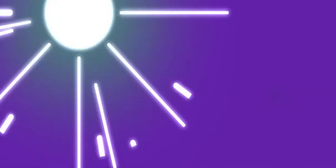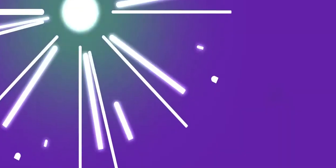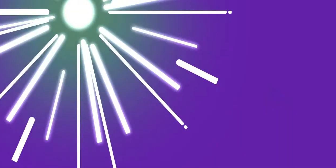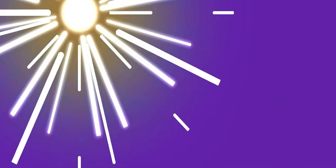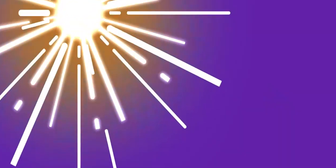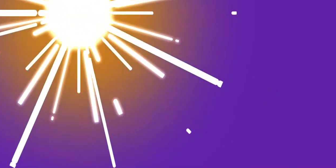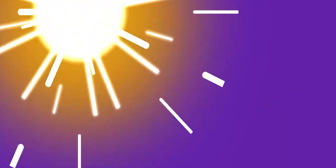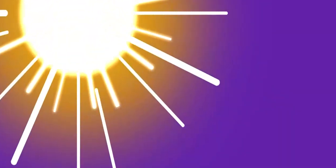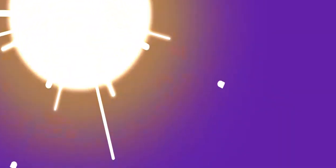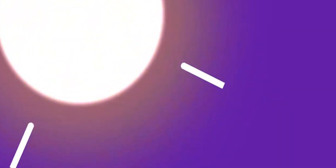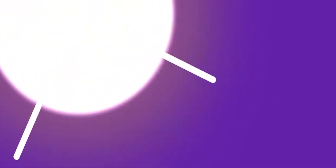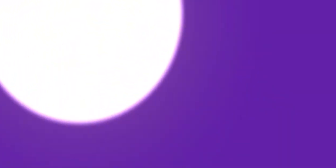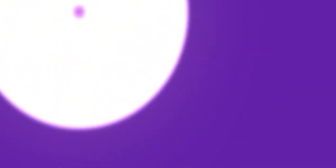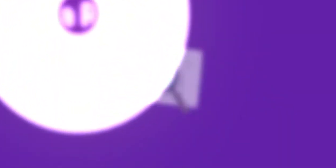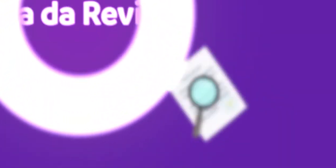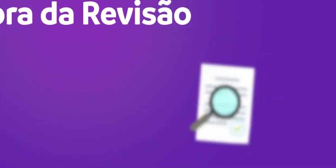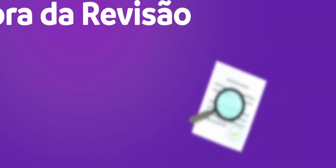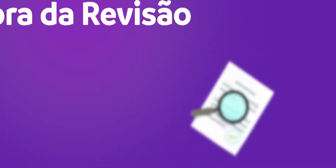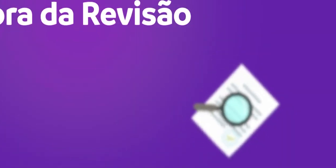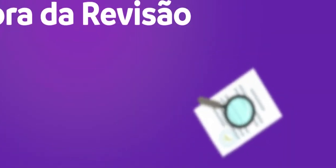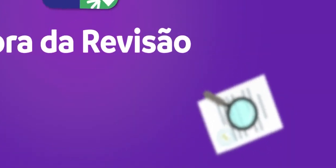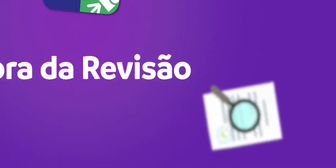revisão.